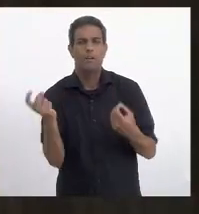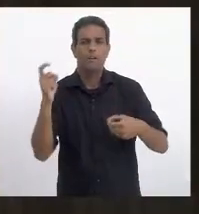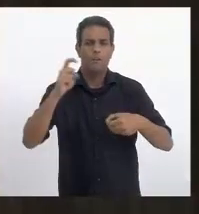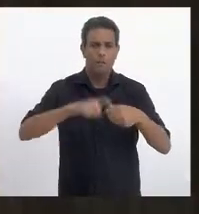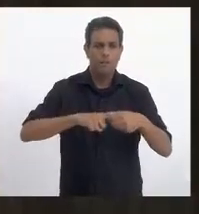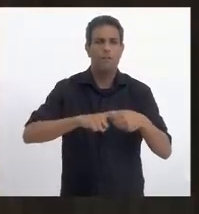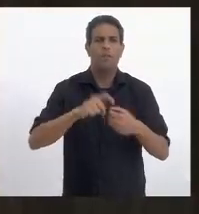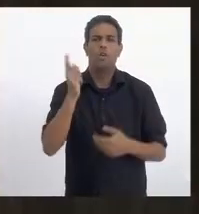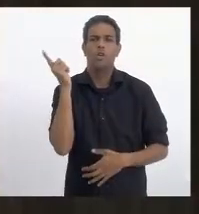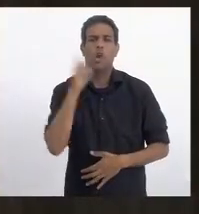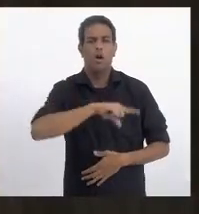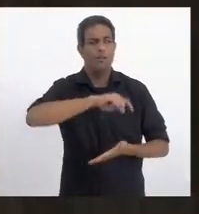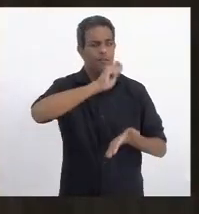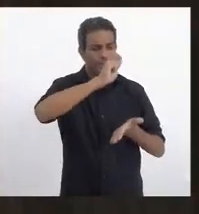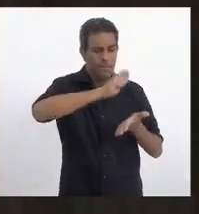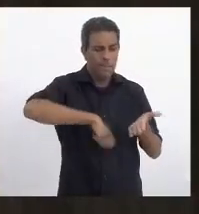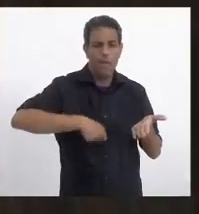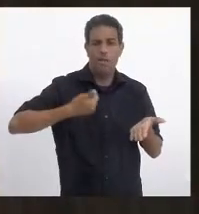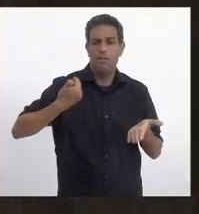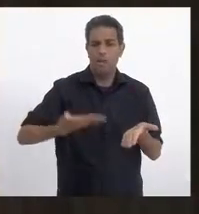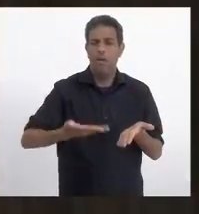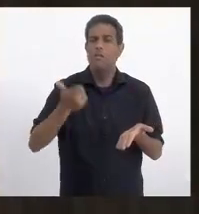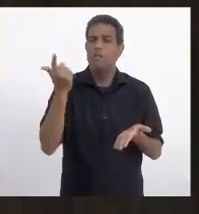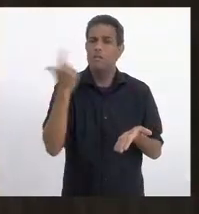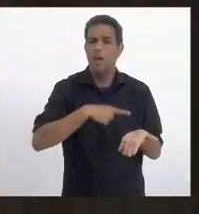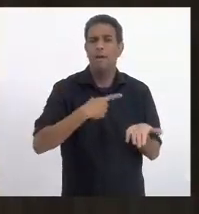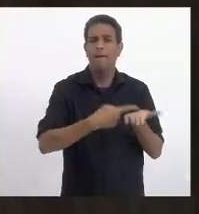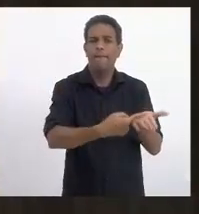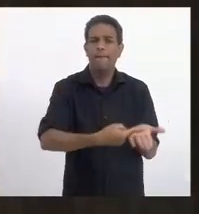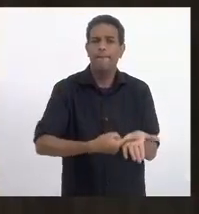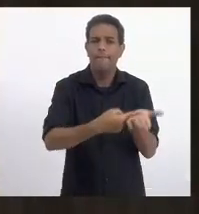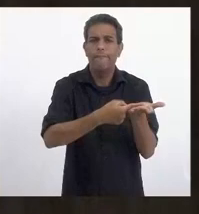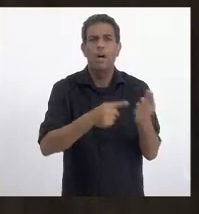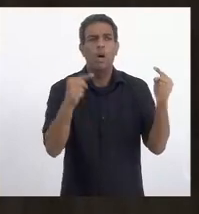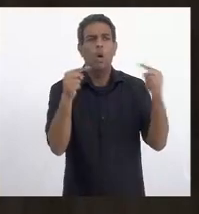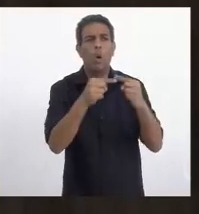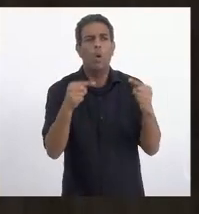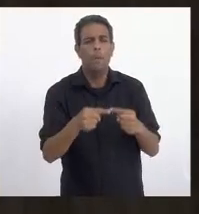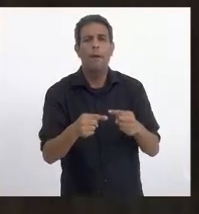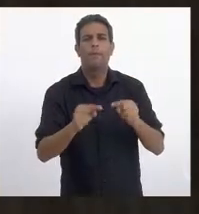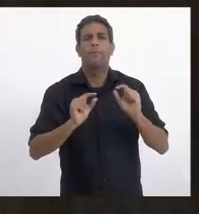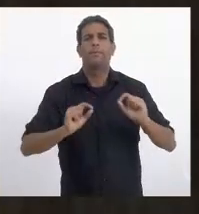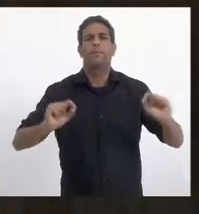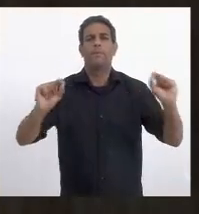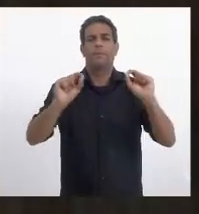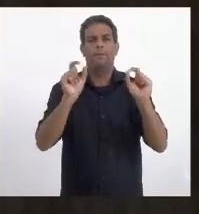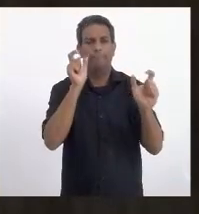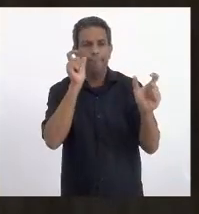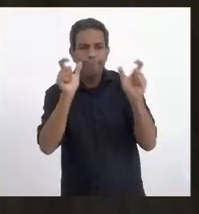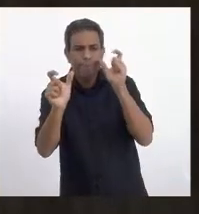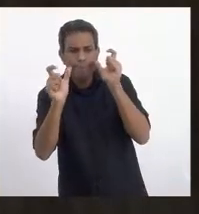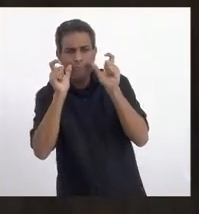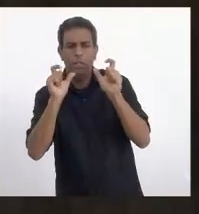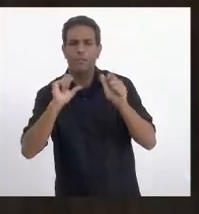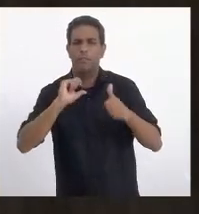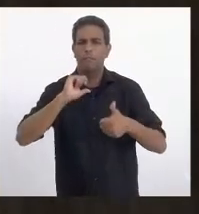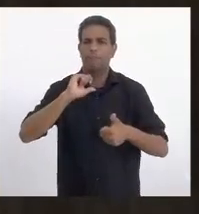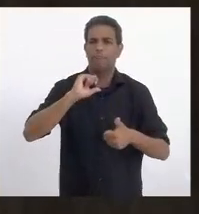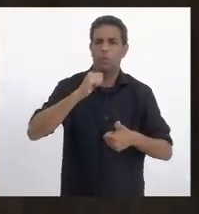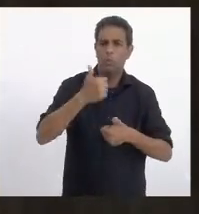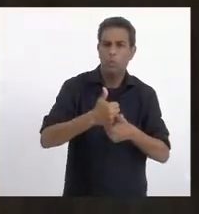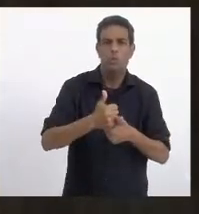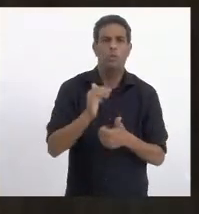poder voltar para Sanção e veto do governador mas que façam parte importante e isso a gente tá atento do substitutivo